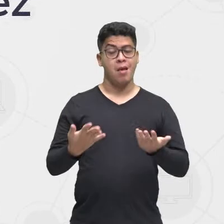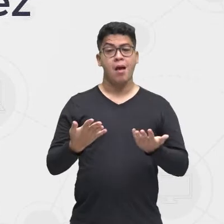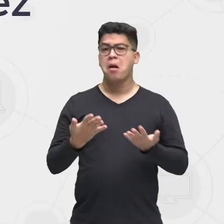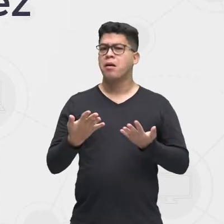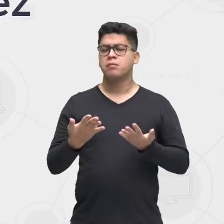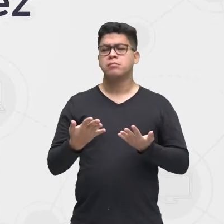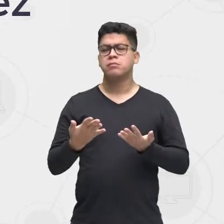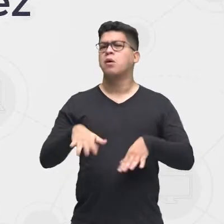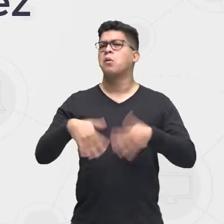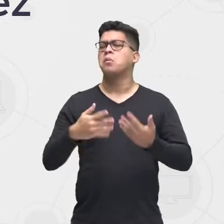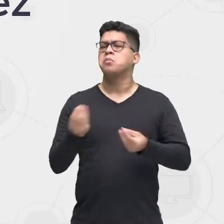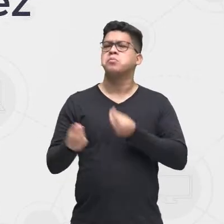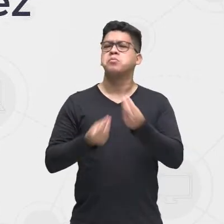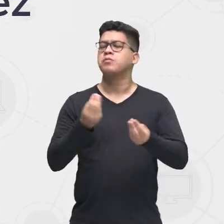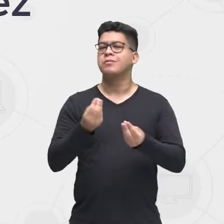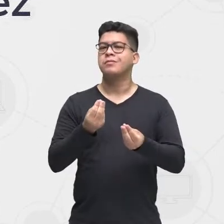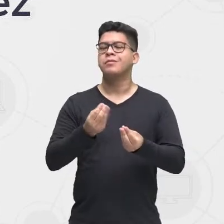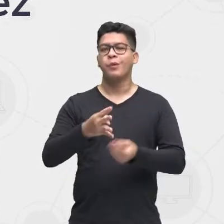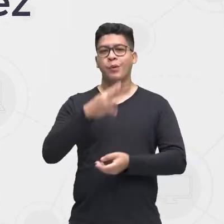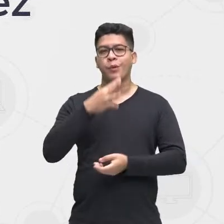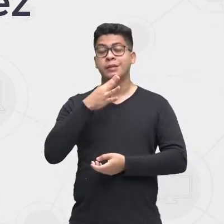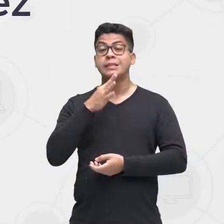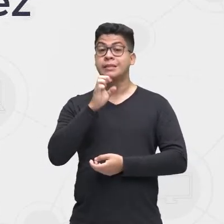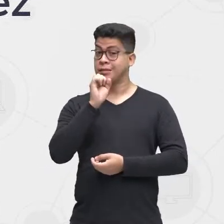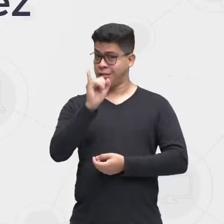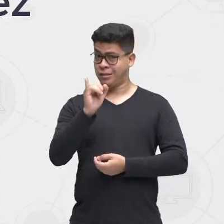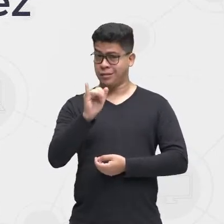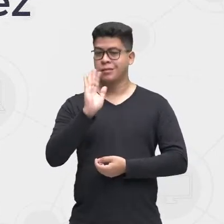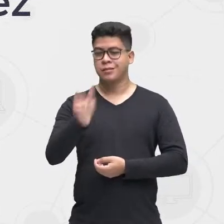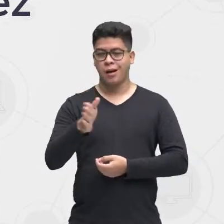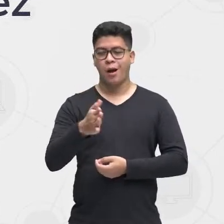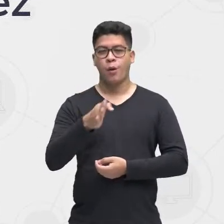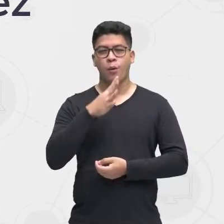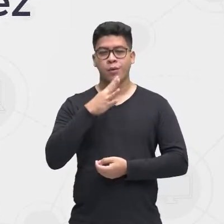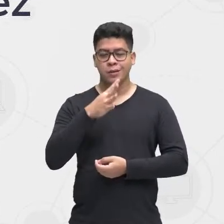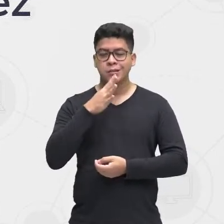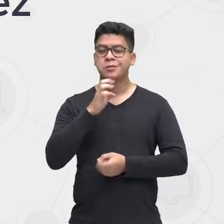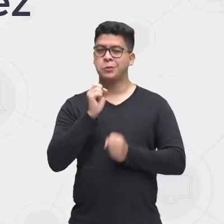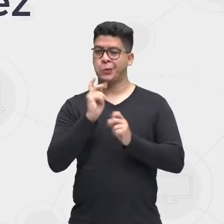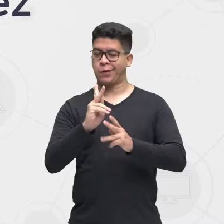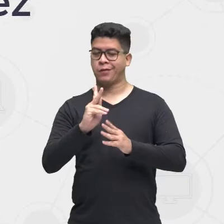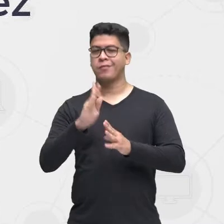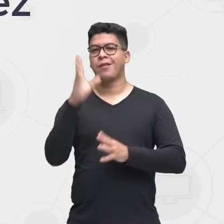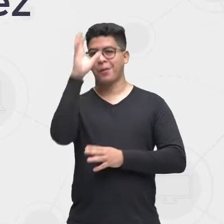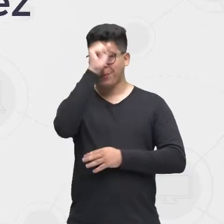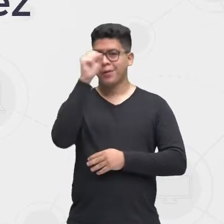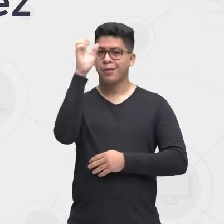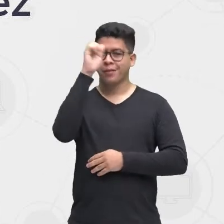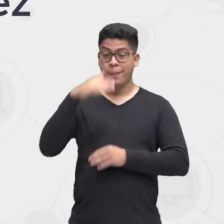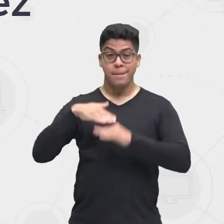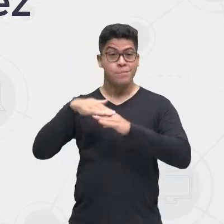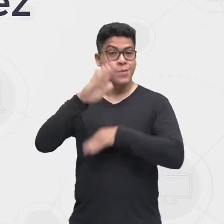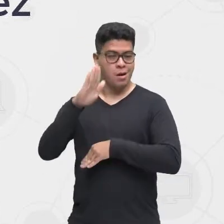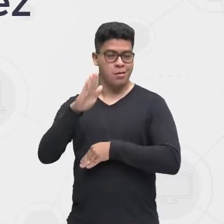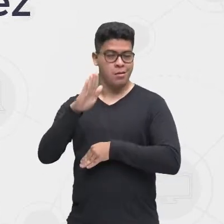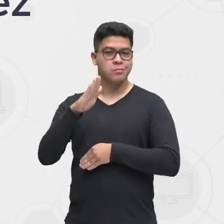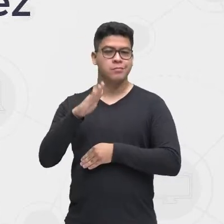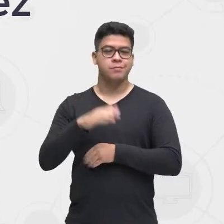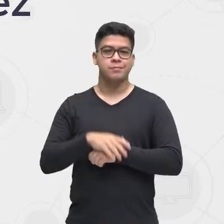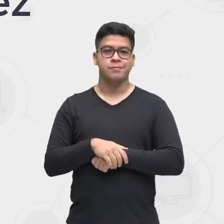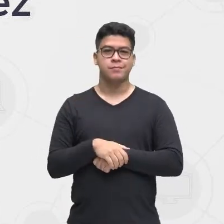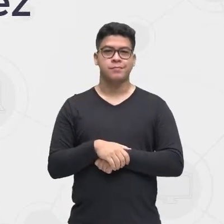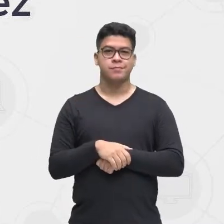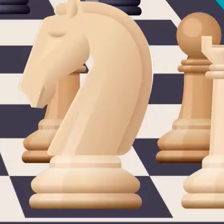já sabe vai reforçar aí os conceitos e os aprendizados a respeito né do jogo de xadrez